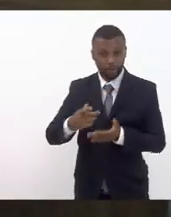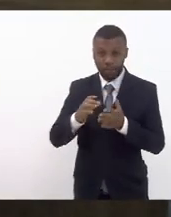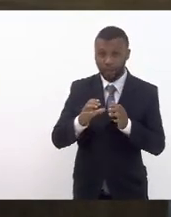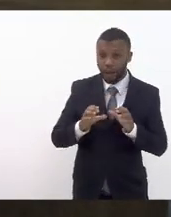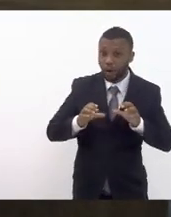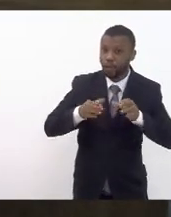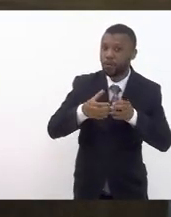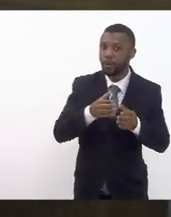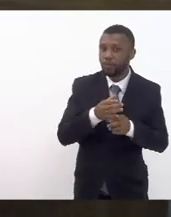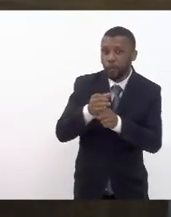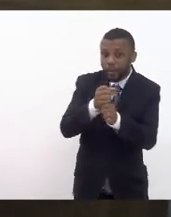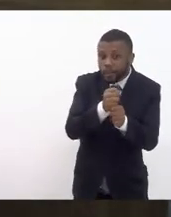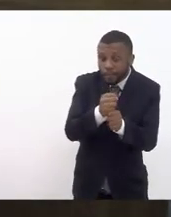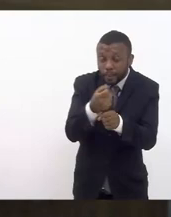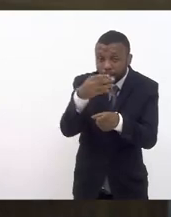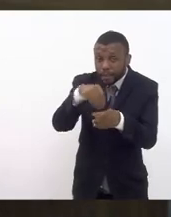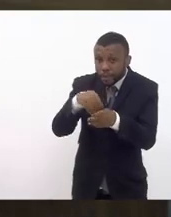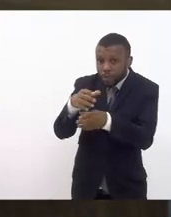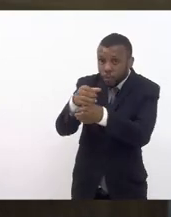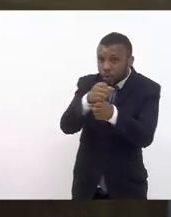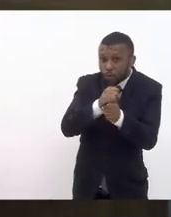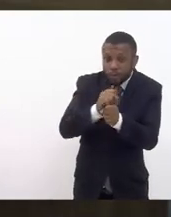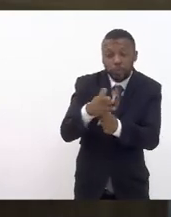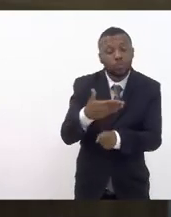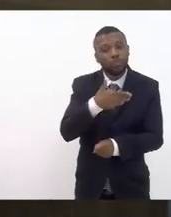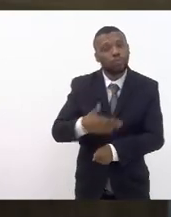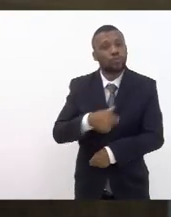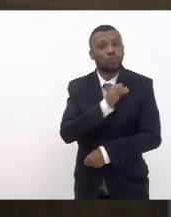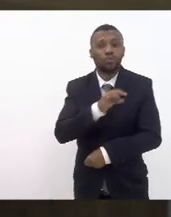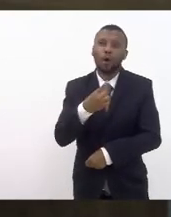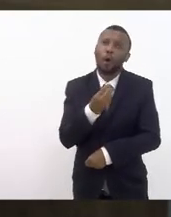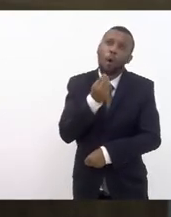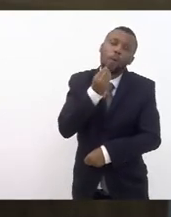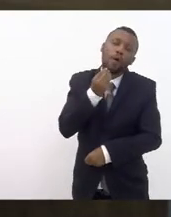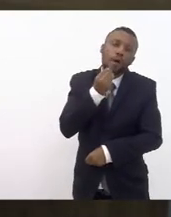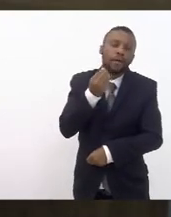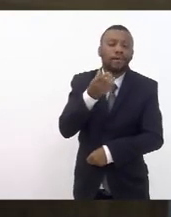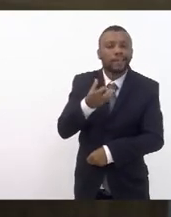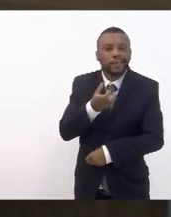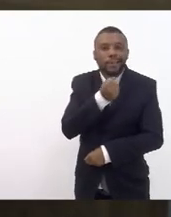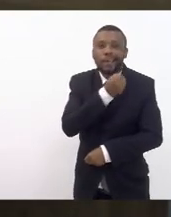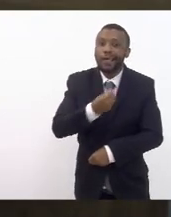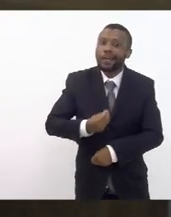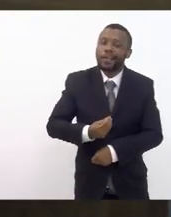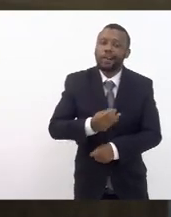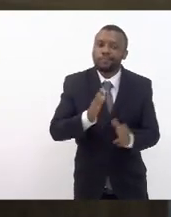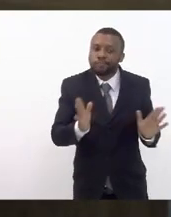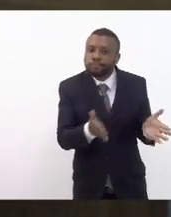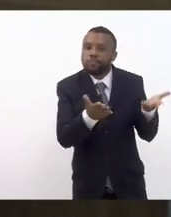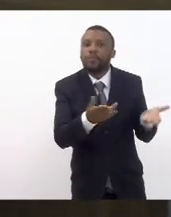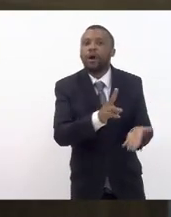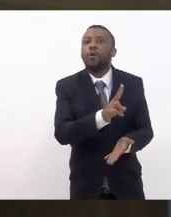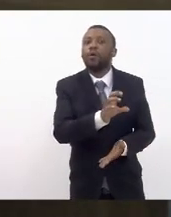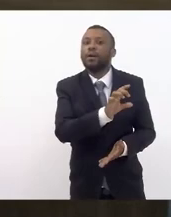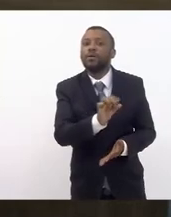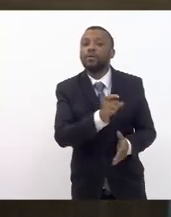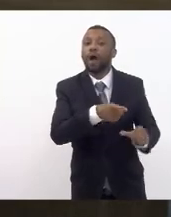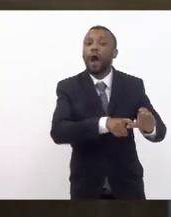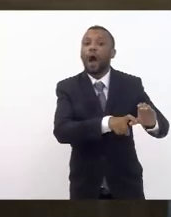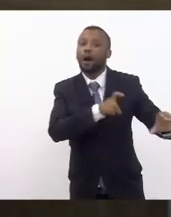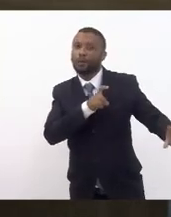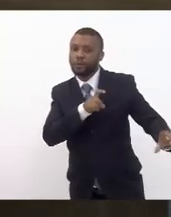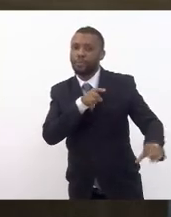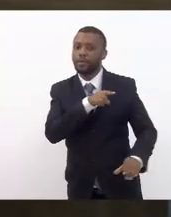que dentro do orçamento do nosso Estado, nós poderíamos salvar a UESO independente e